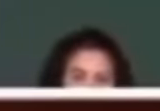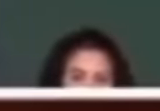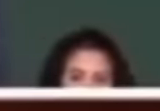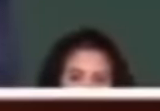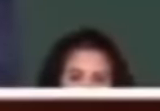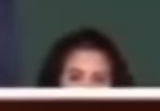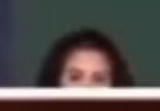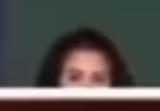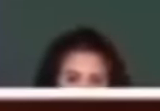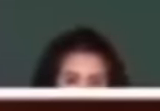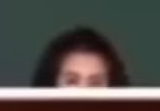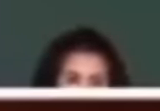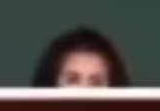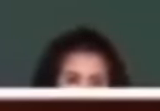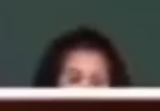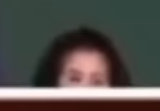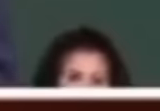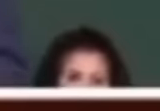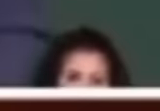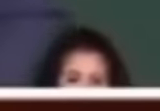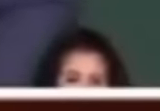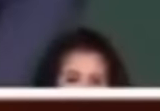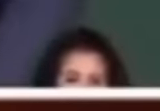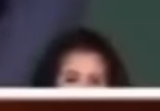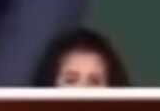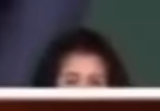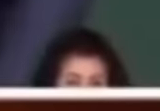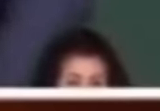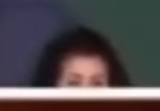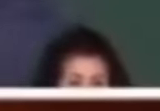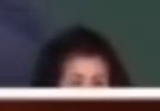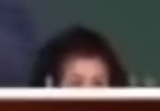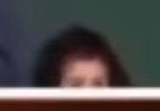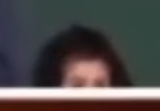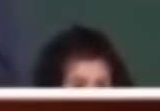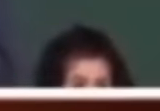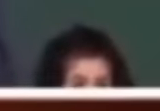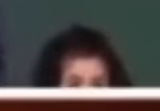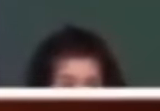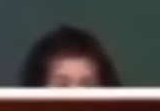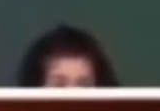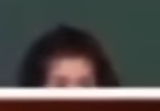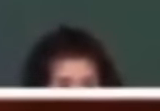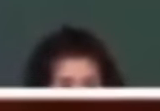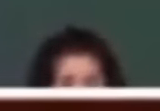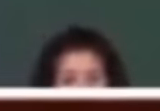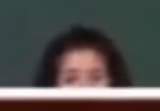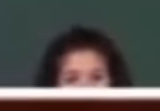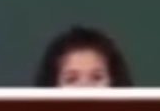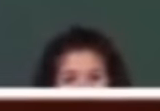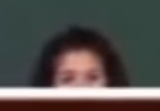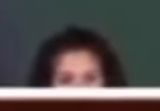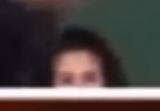que é justo que para falar da floresta Ai meu Deus ao Inés de falar o